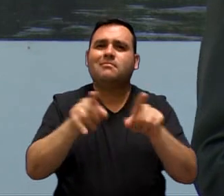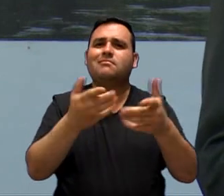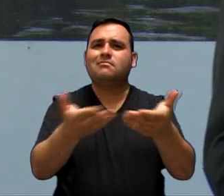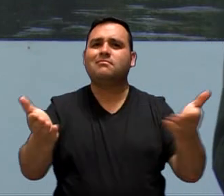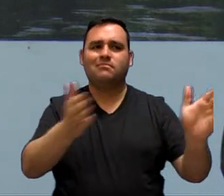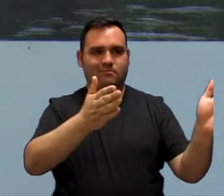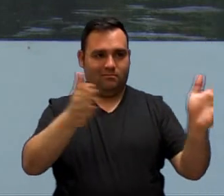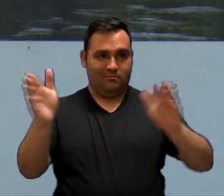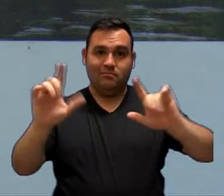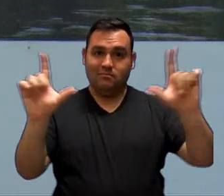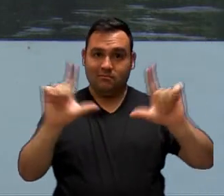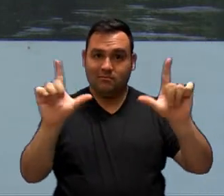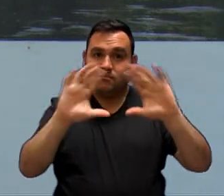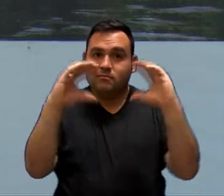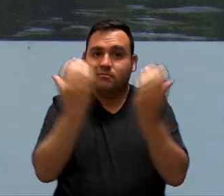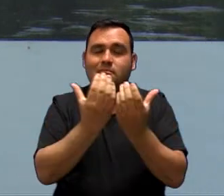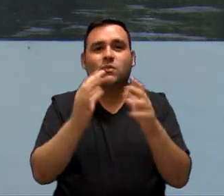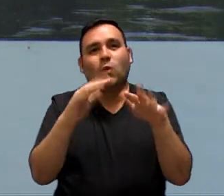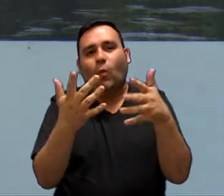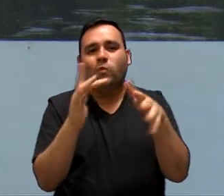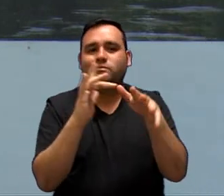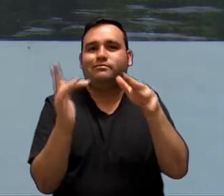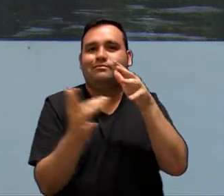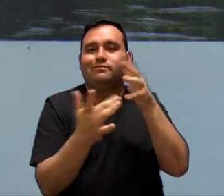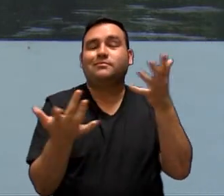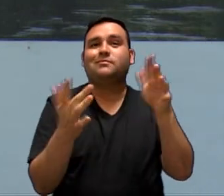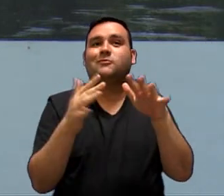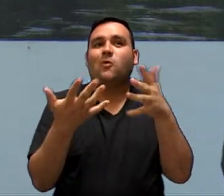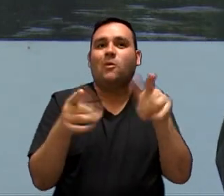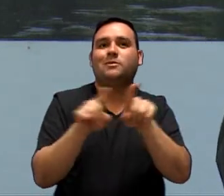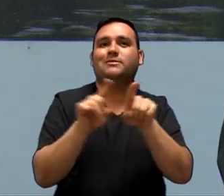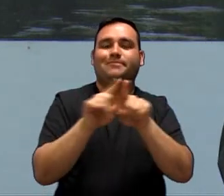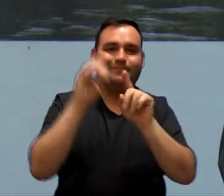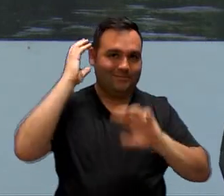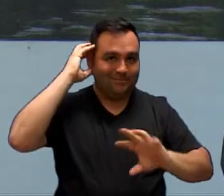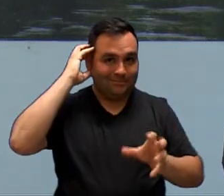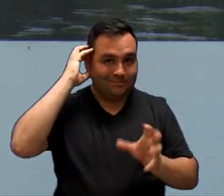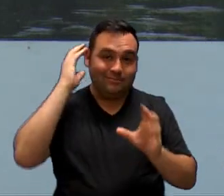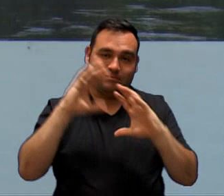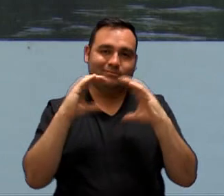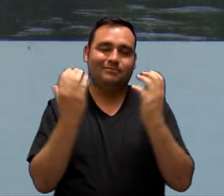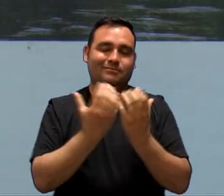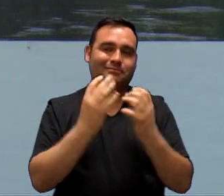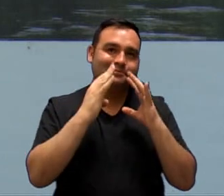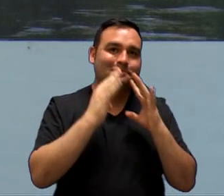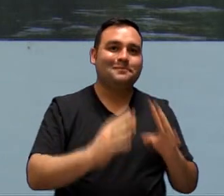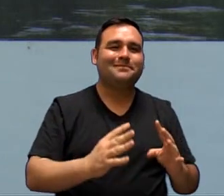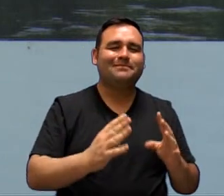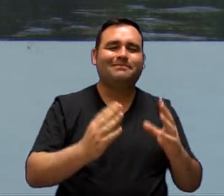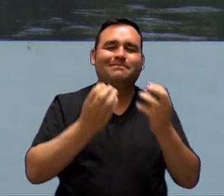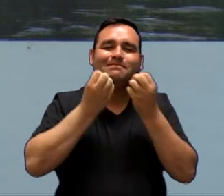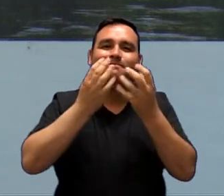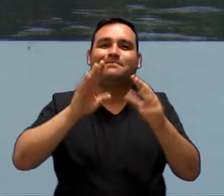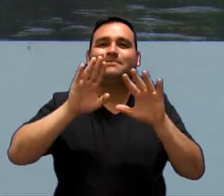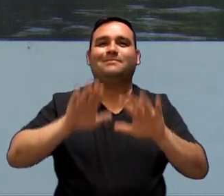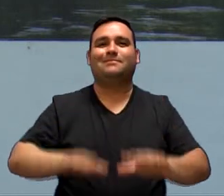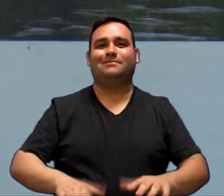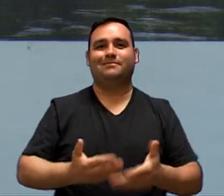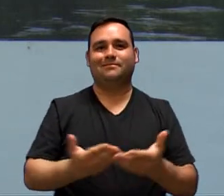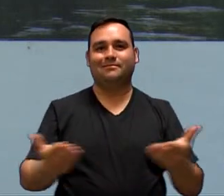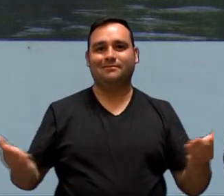assistem pela TV Câmara, pelas redes sociais e nos ouvem pela Rádio Câmara, muito boa